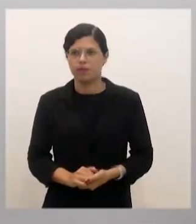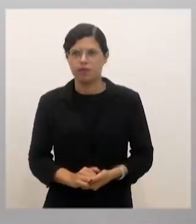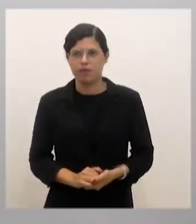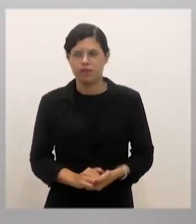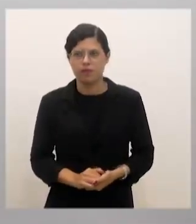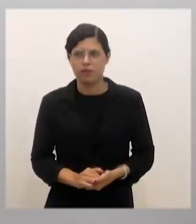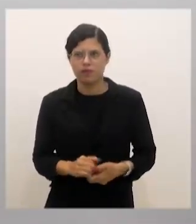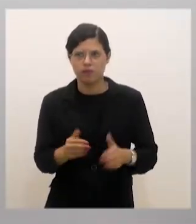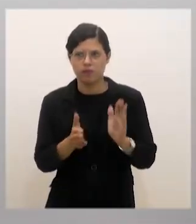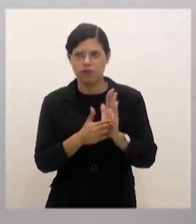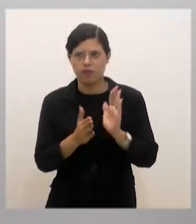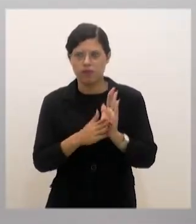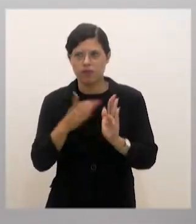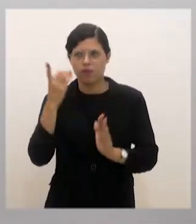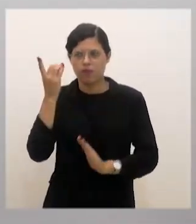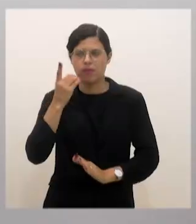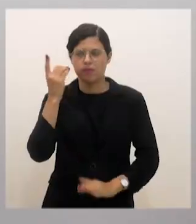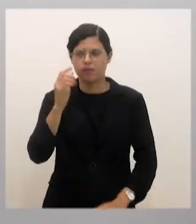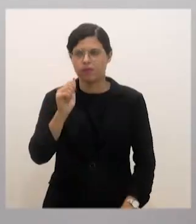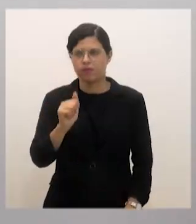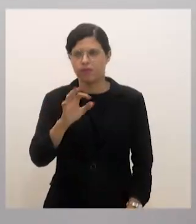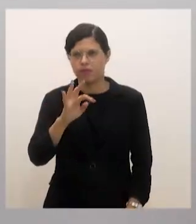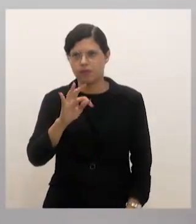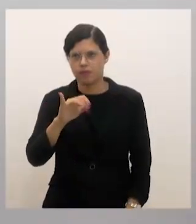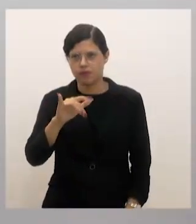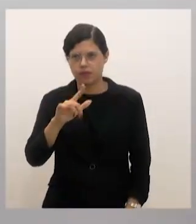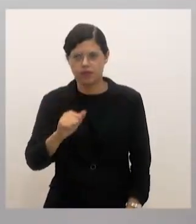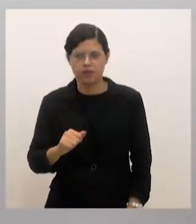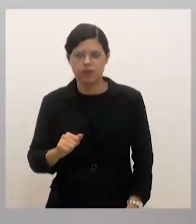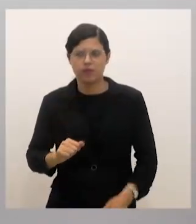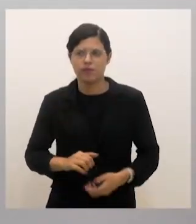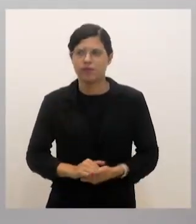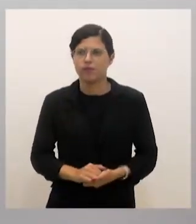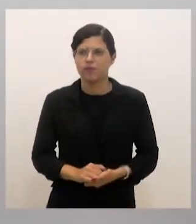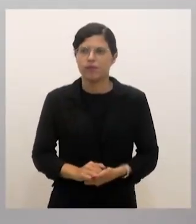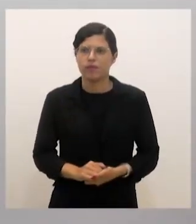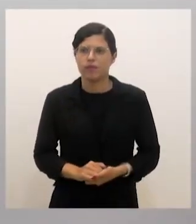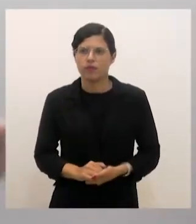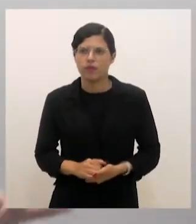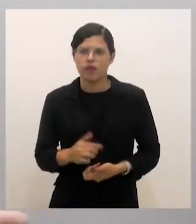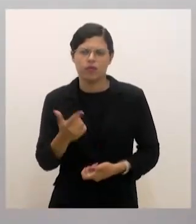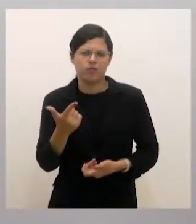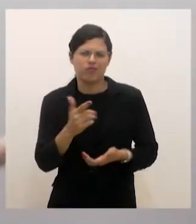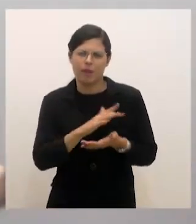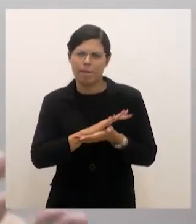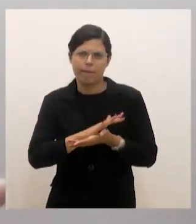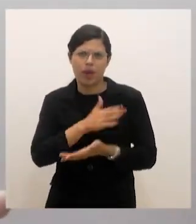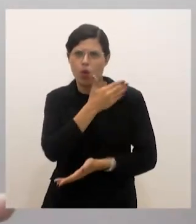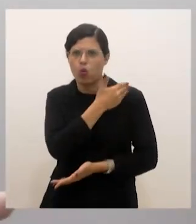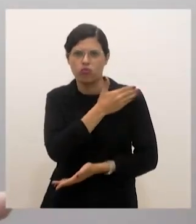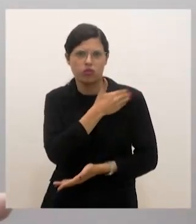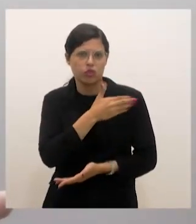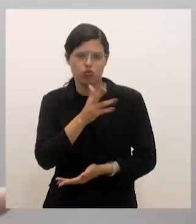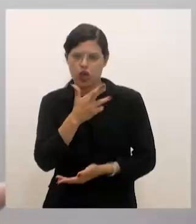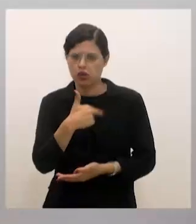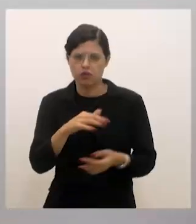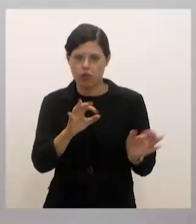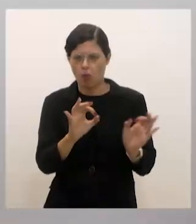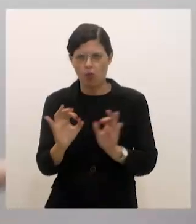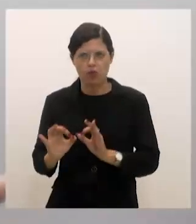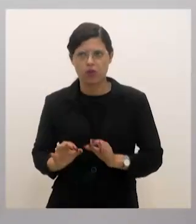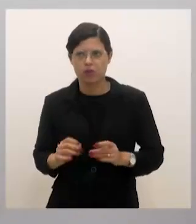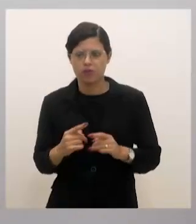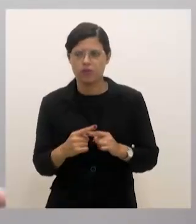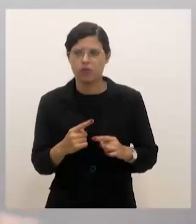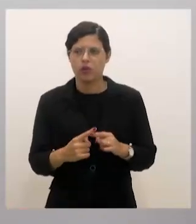a proposta do deputado Átila Nunes é exatamente não ter discriminação para religião nenhuma. Porque